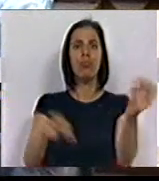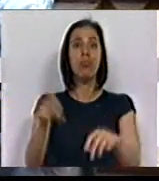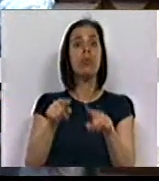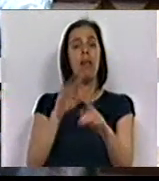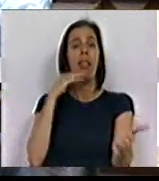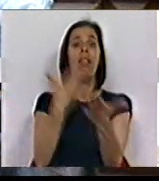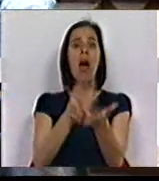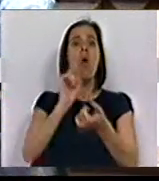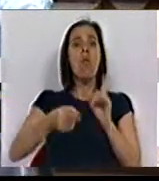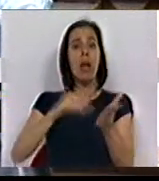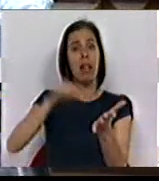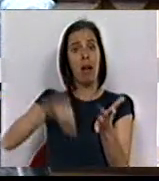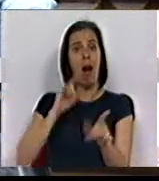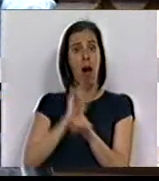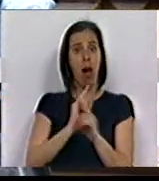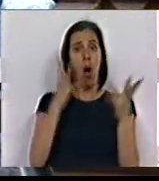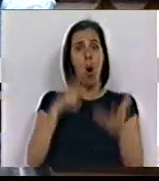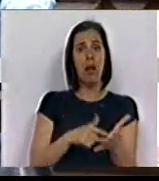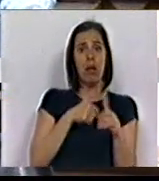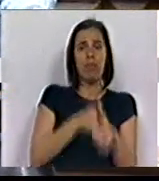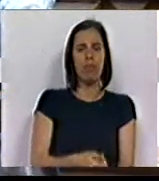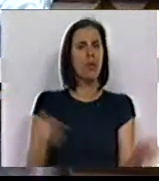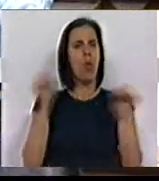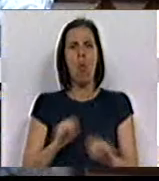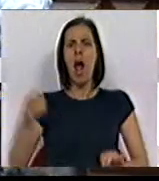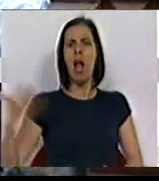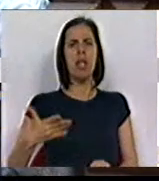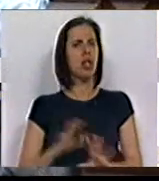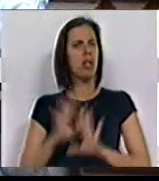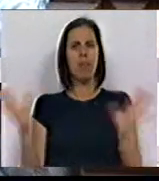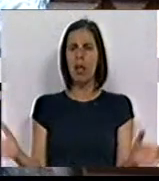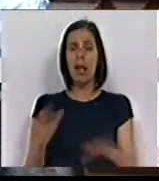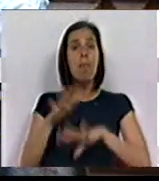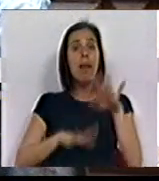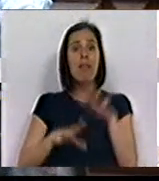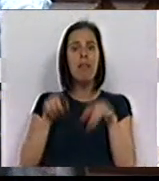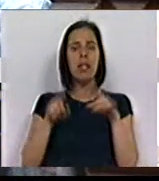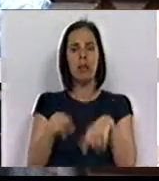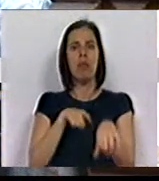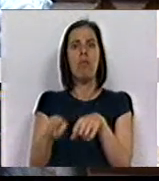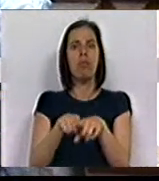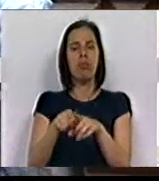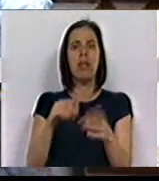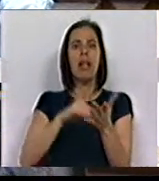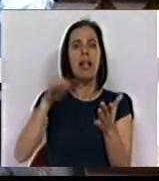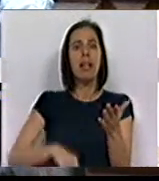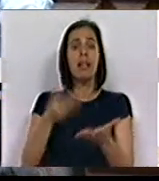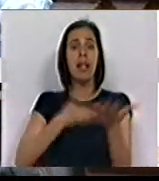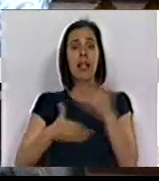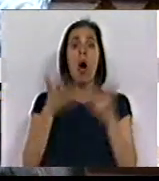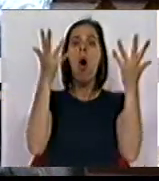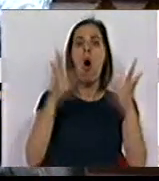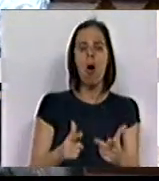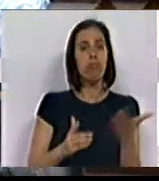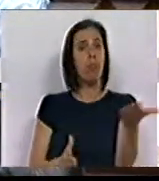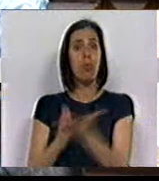que resultam do Tratado Orçamental. Não tem legitimidade para executar a política do Tratado Orçamental